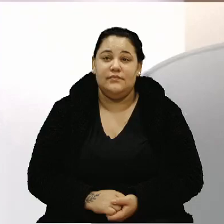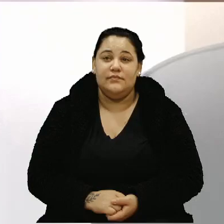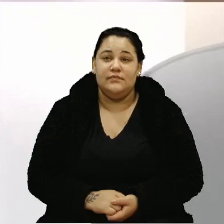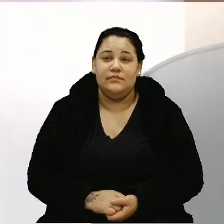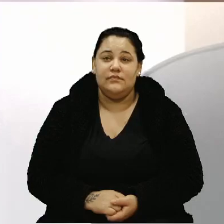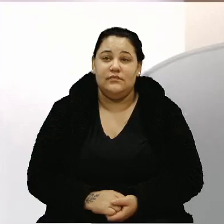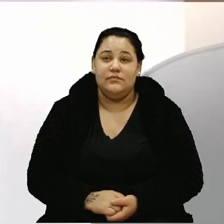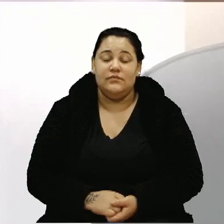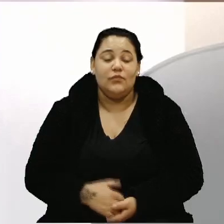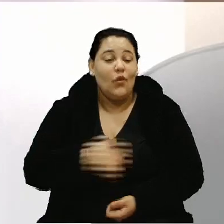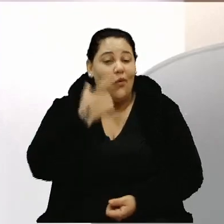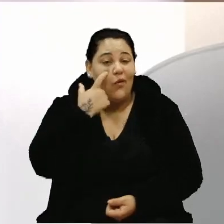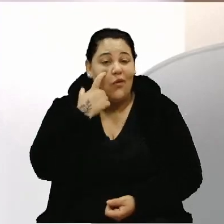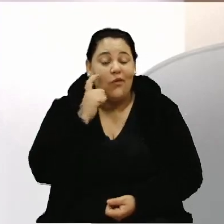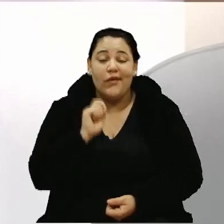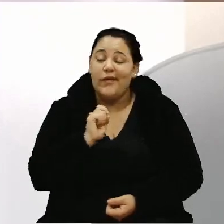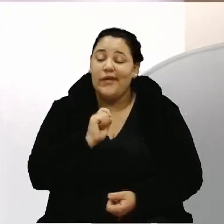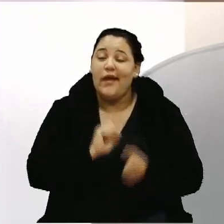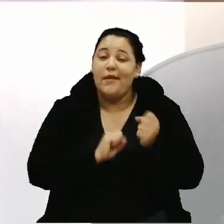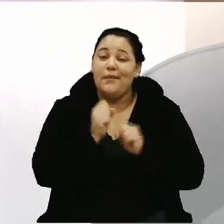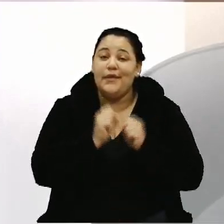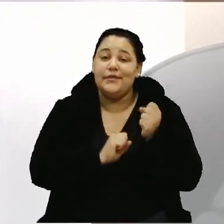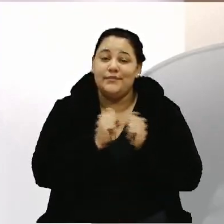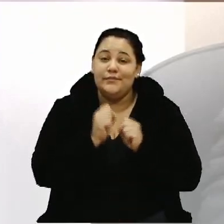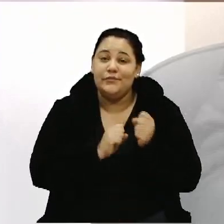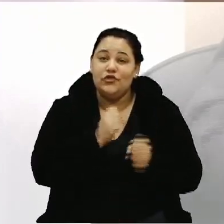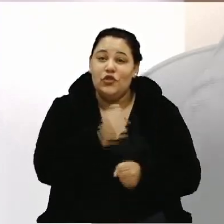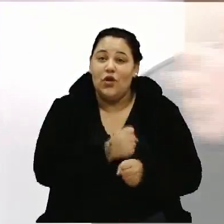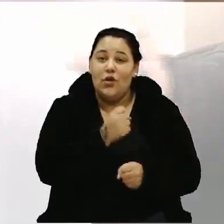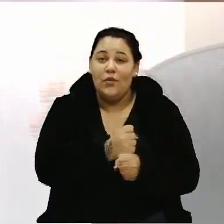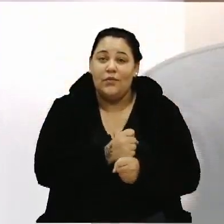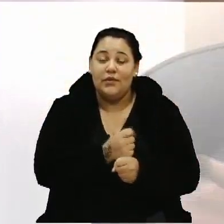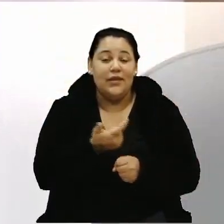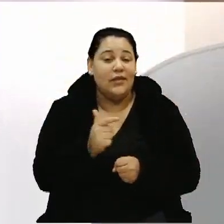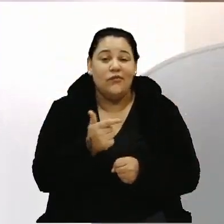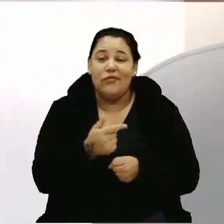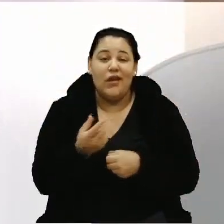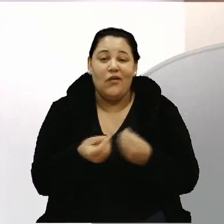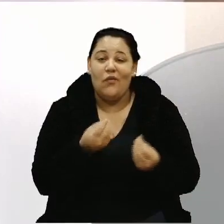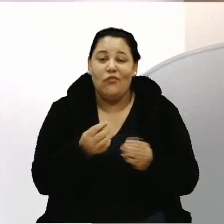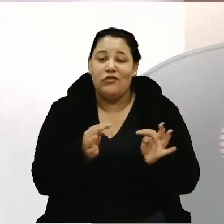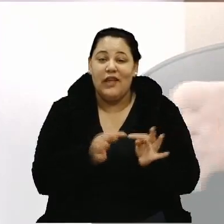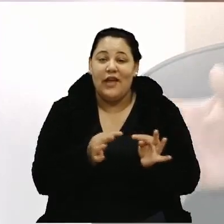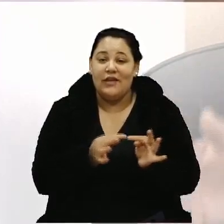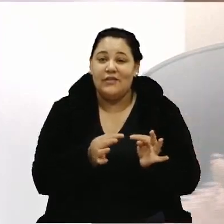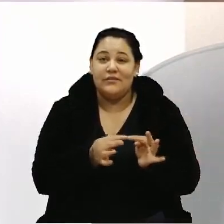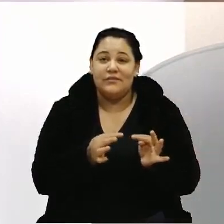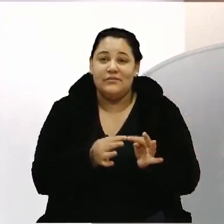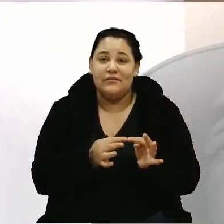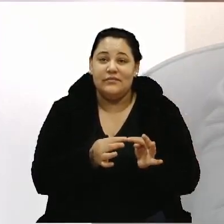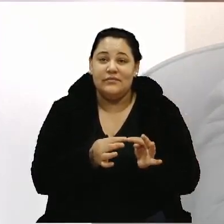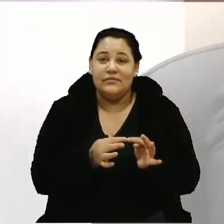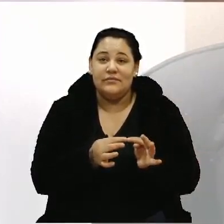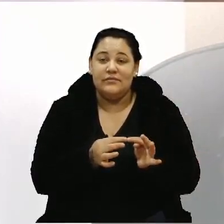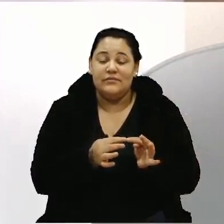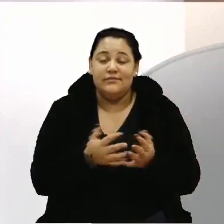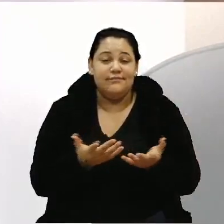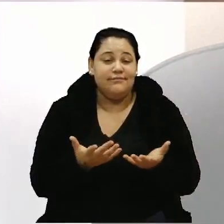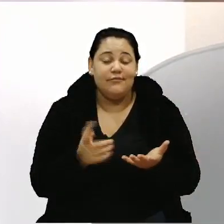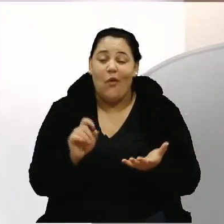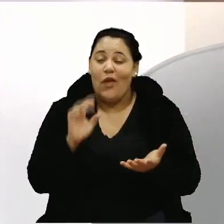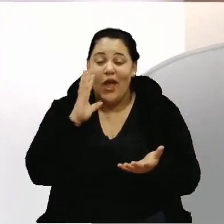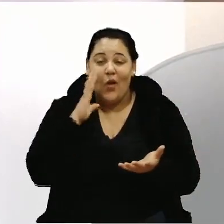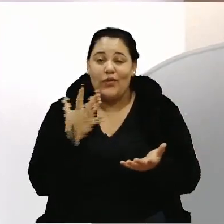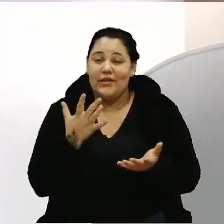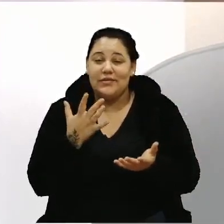verificou-se que esta empresa não tem condições técnicas, não tem condições. É aquilo que tem acontecido aí